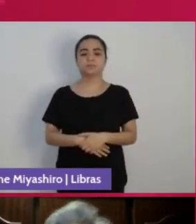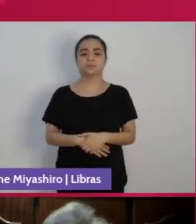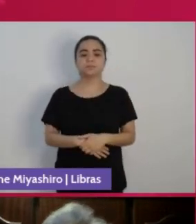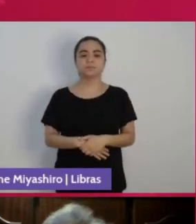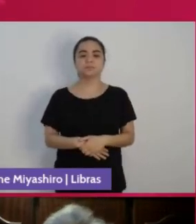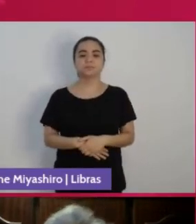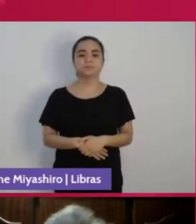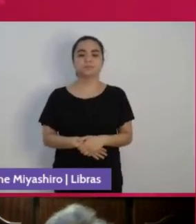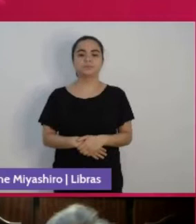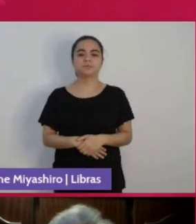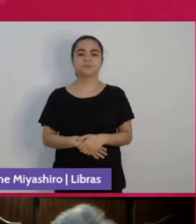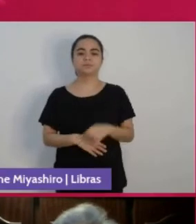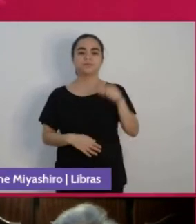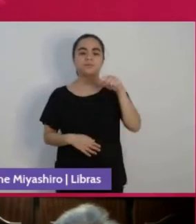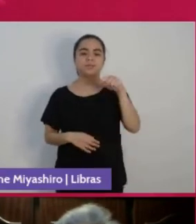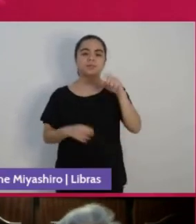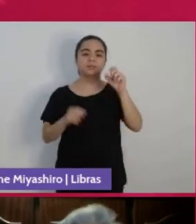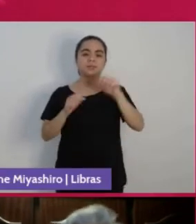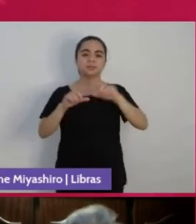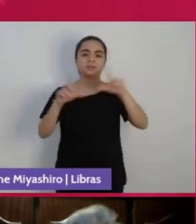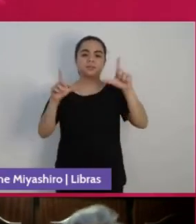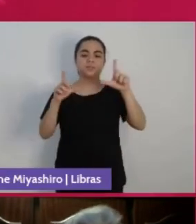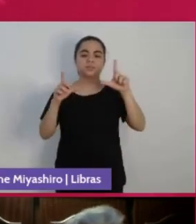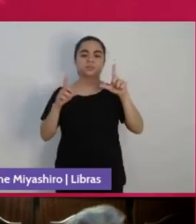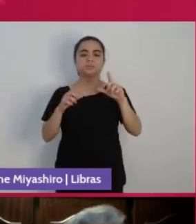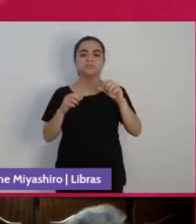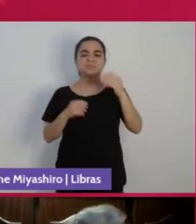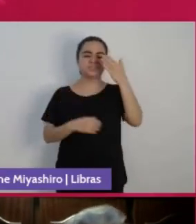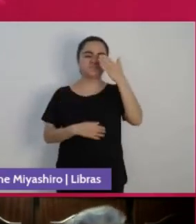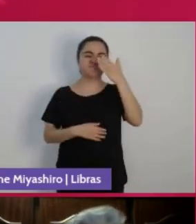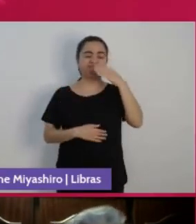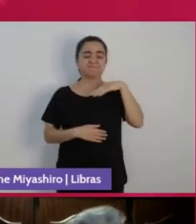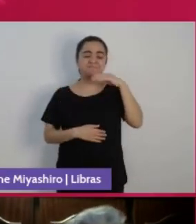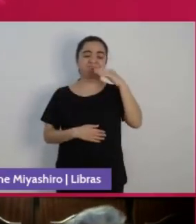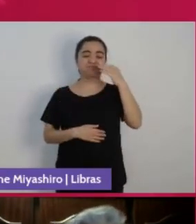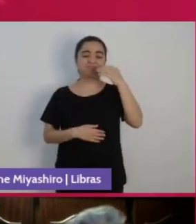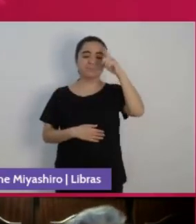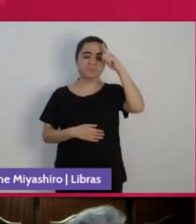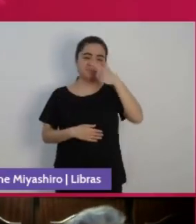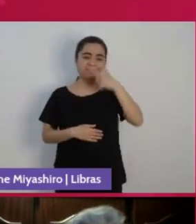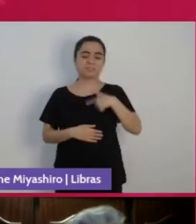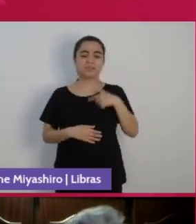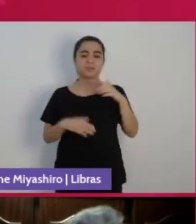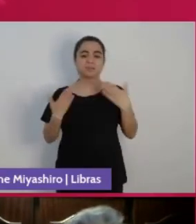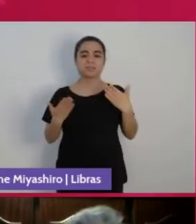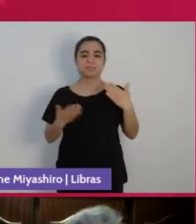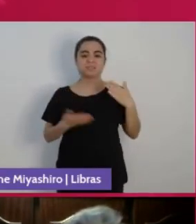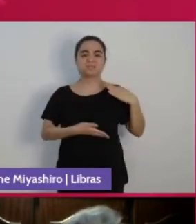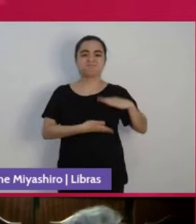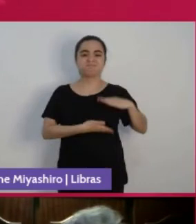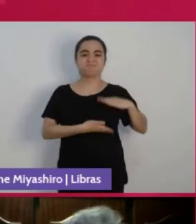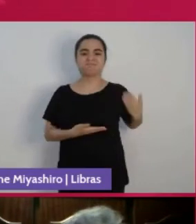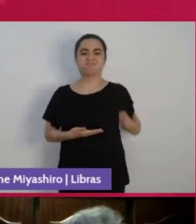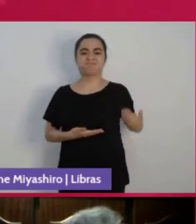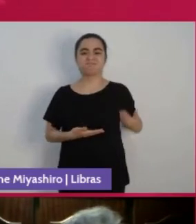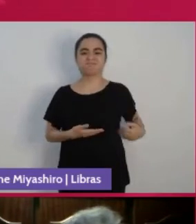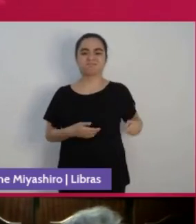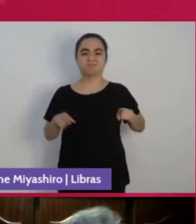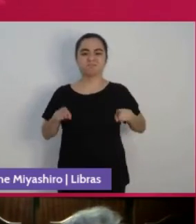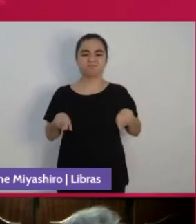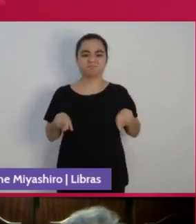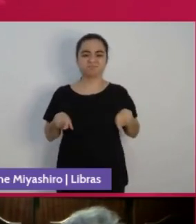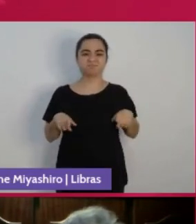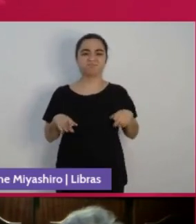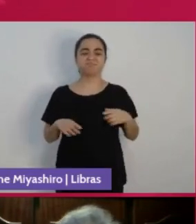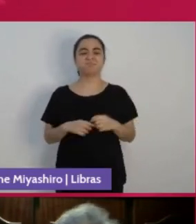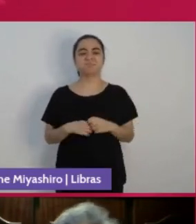Aqui, essa imagem está bem feinha, mas olha só, pegou pouco peitoral, o mamilo está aqui, olha o peitoral